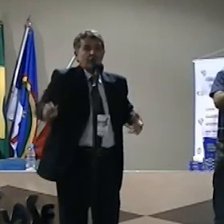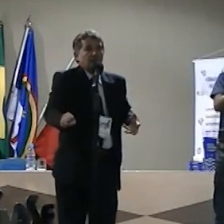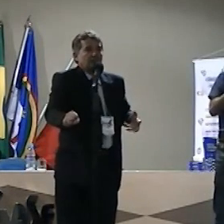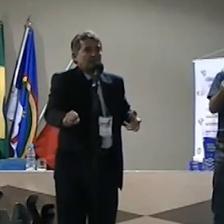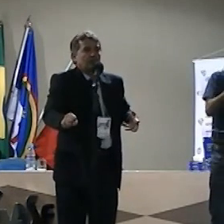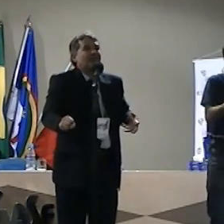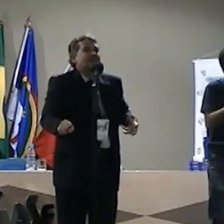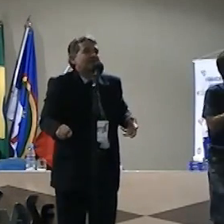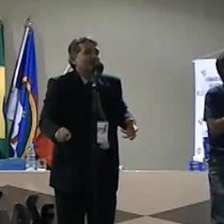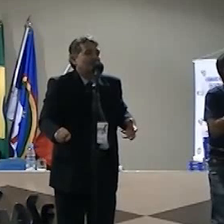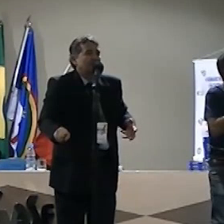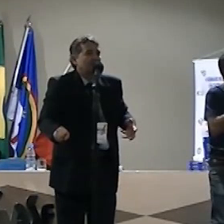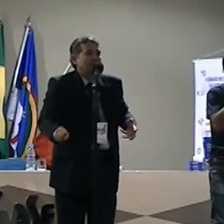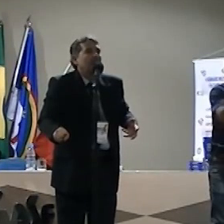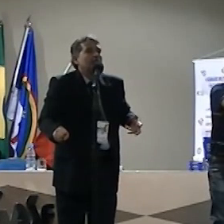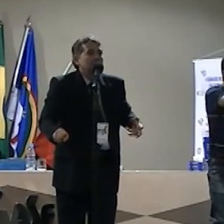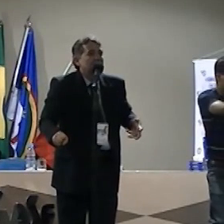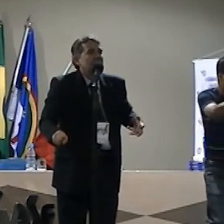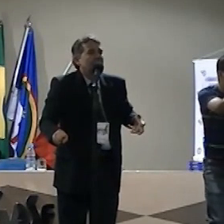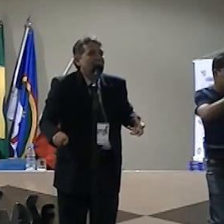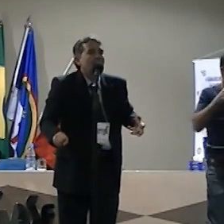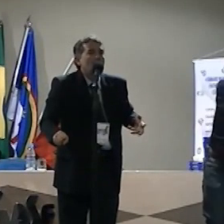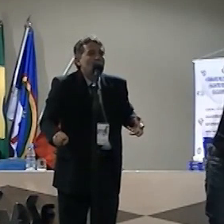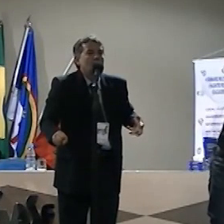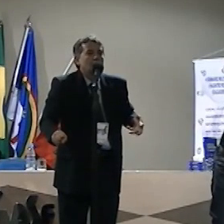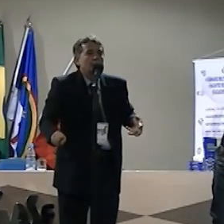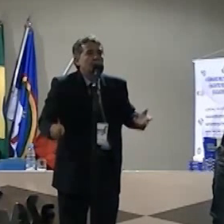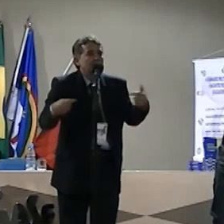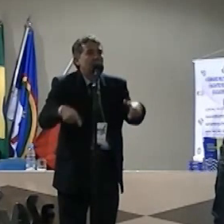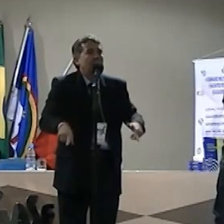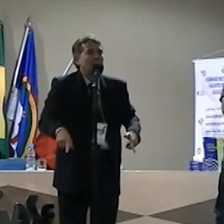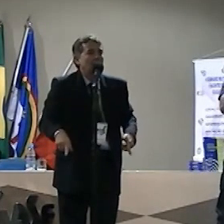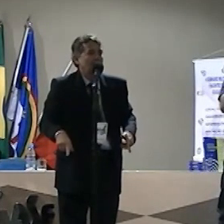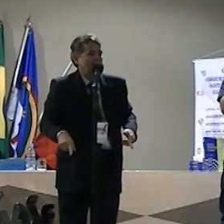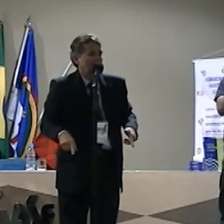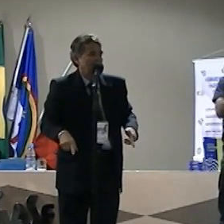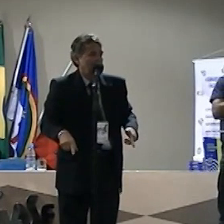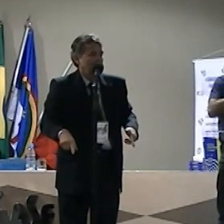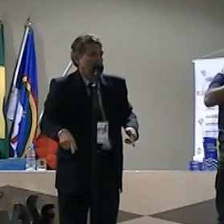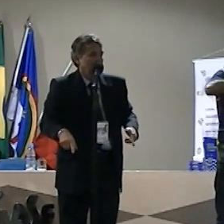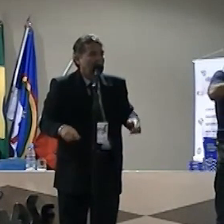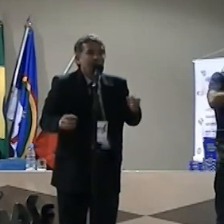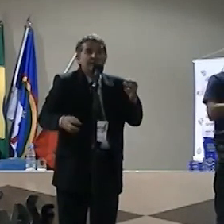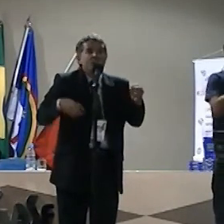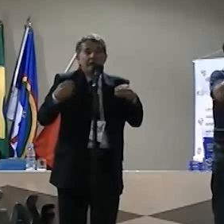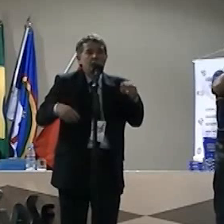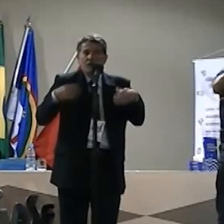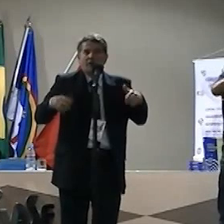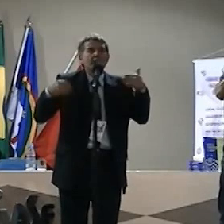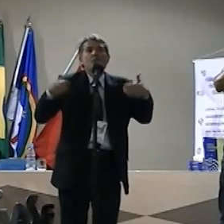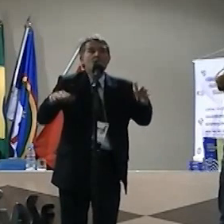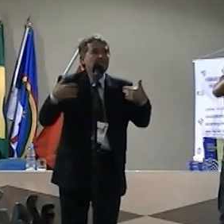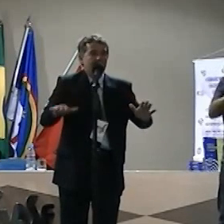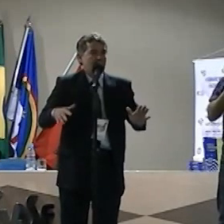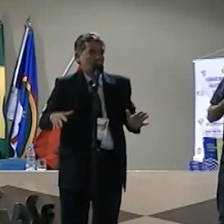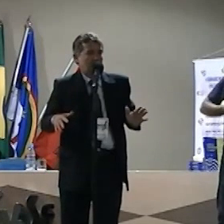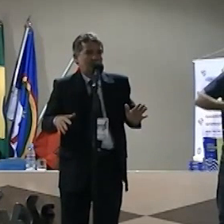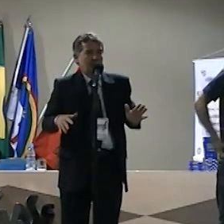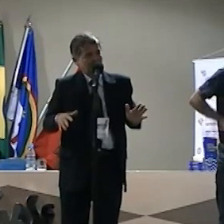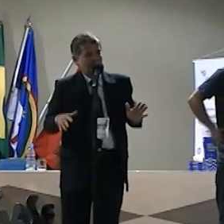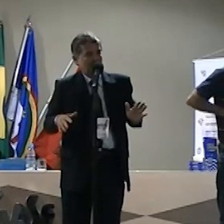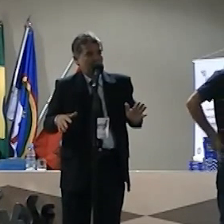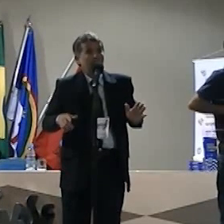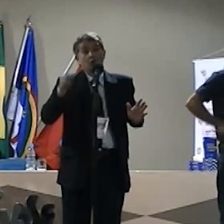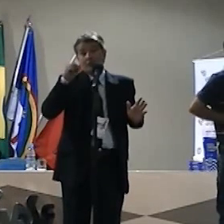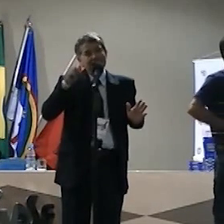despertar e uma iniciativa. Isso você vai faltar muito com o surdo se você não der autonomia para ele, tá? Então, tem muitas histórias